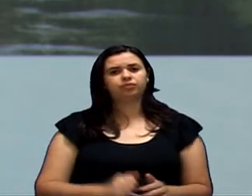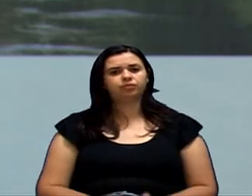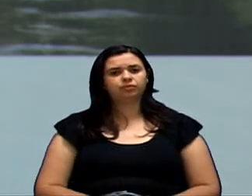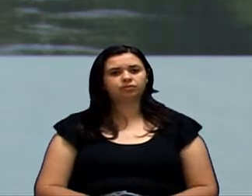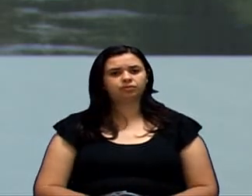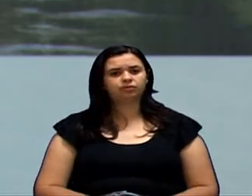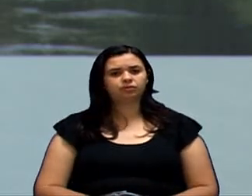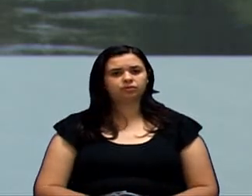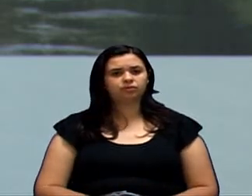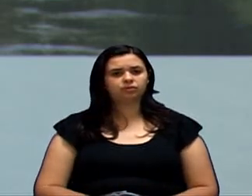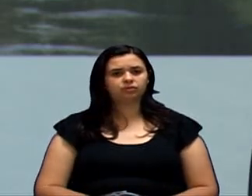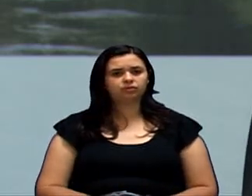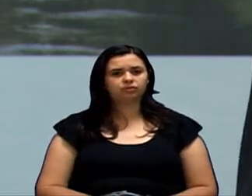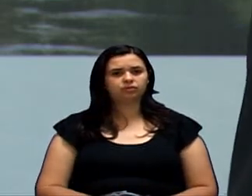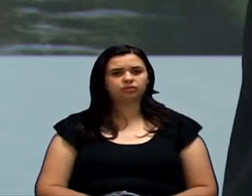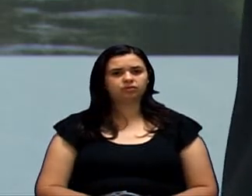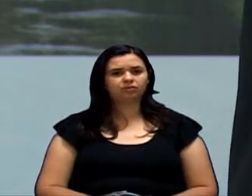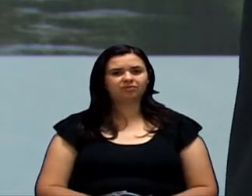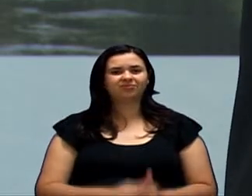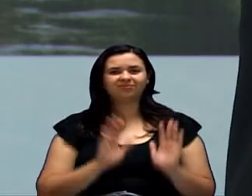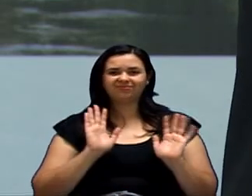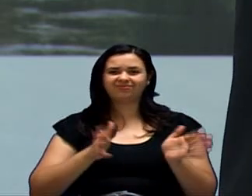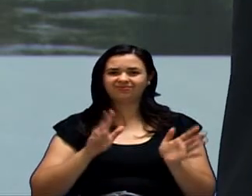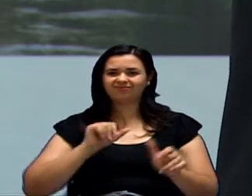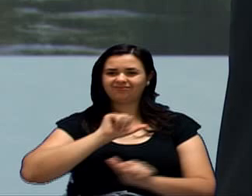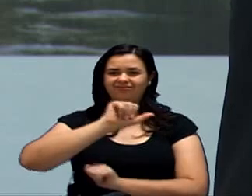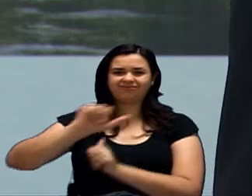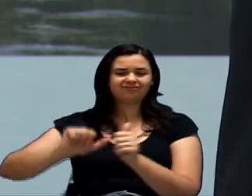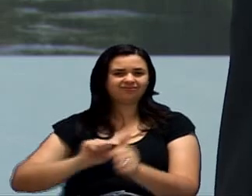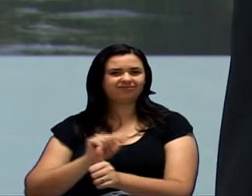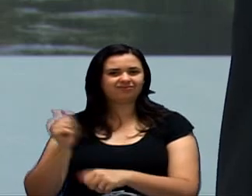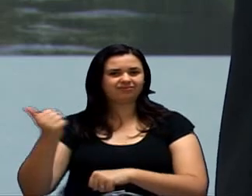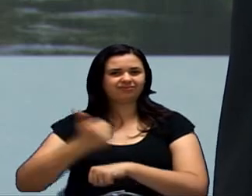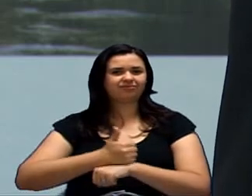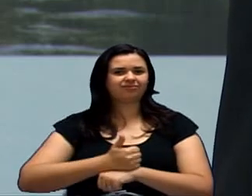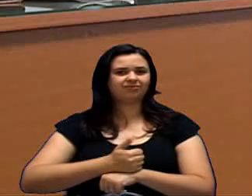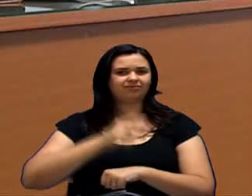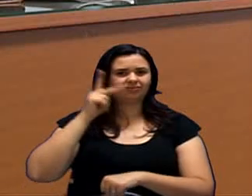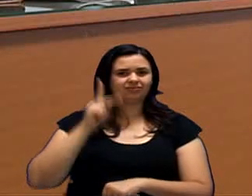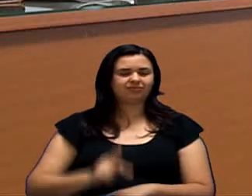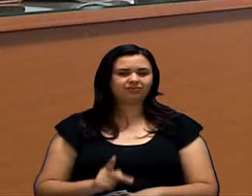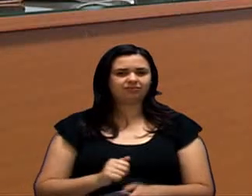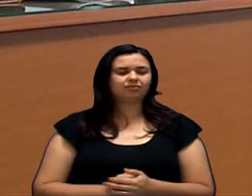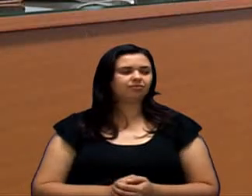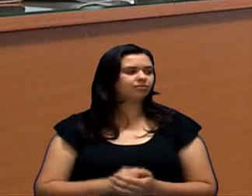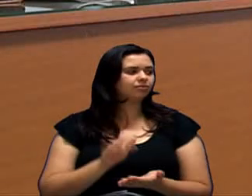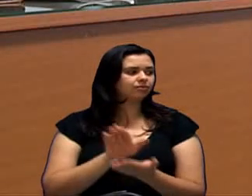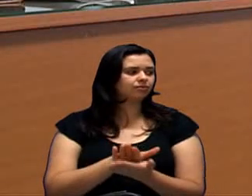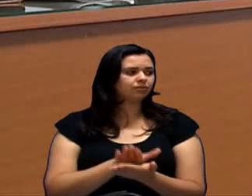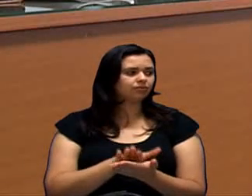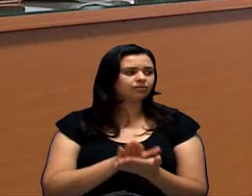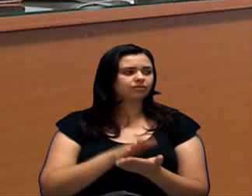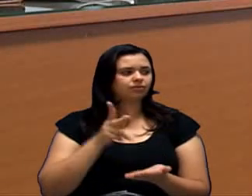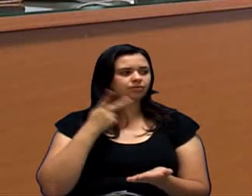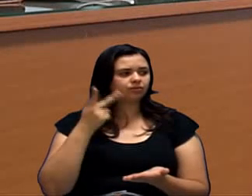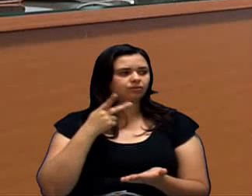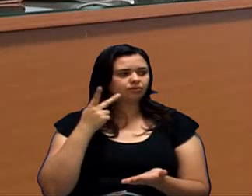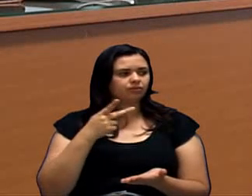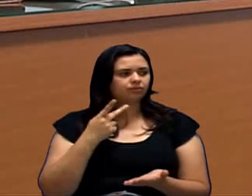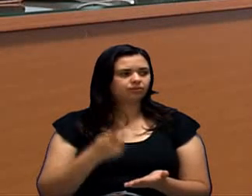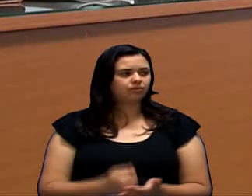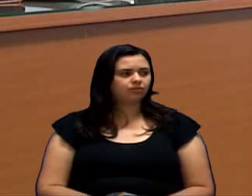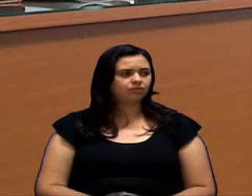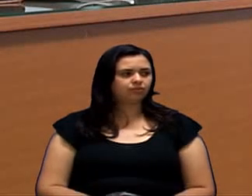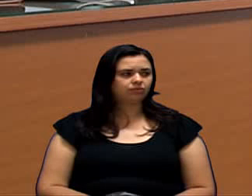o Fausto. Hoje? Muito bem. Nós tivemos um... Parabéns, vereador Pastor de Santos. Sim,